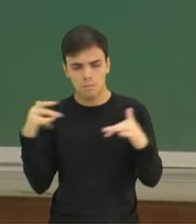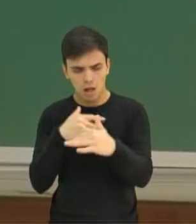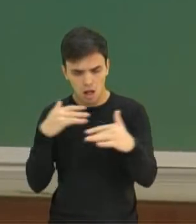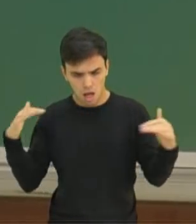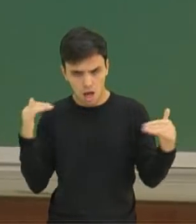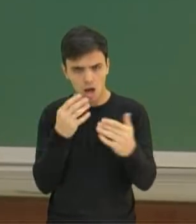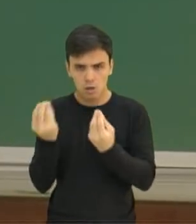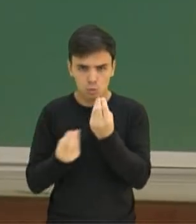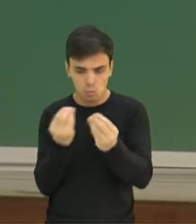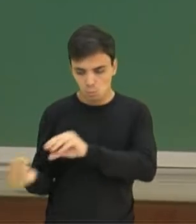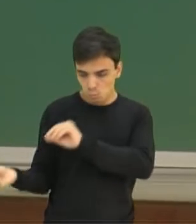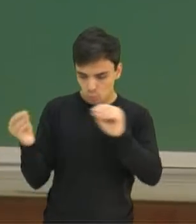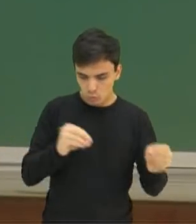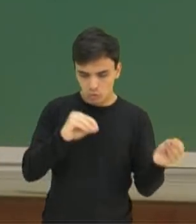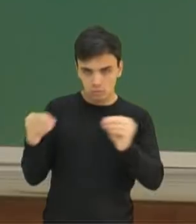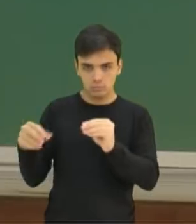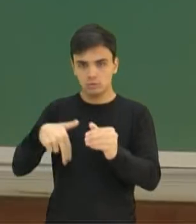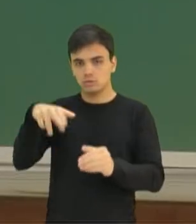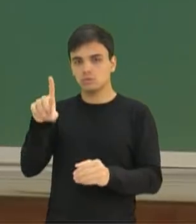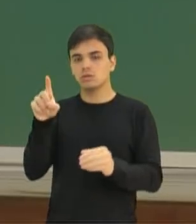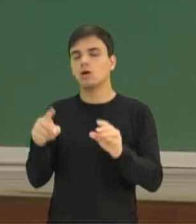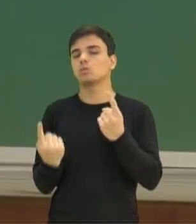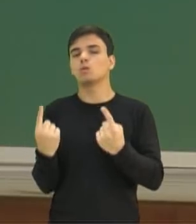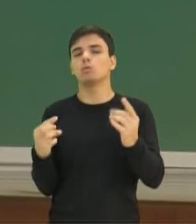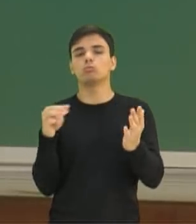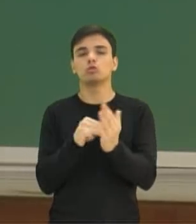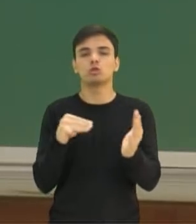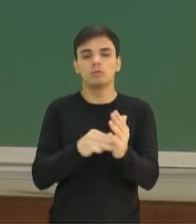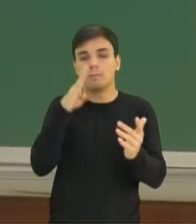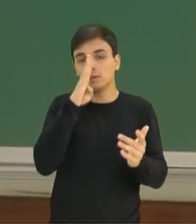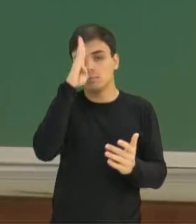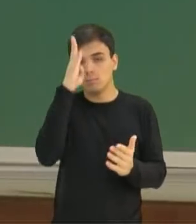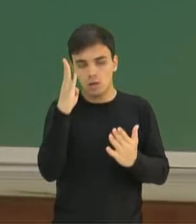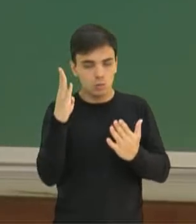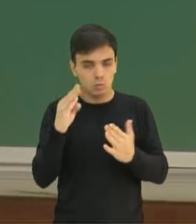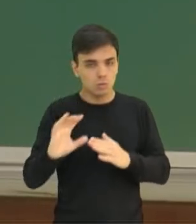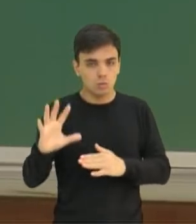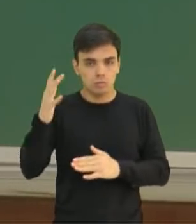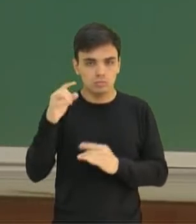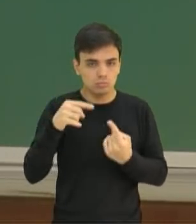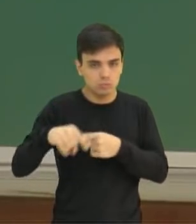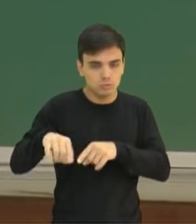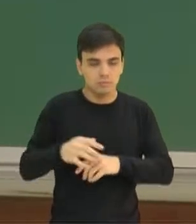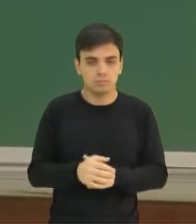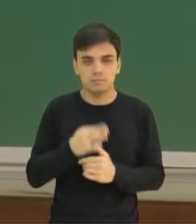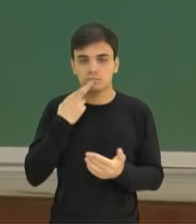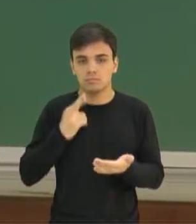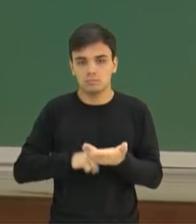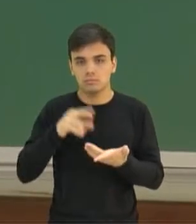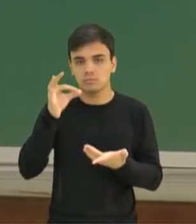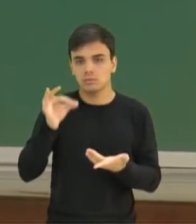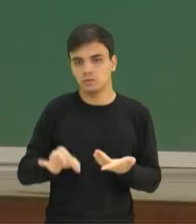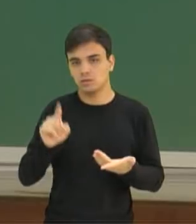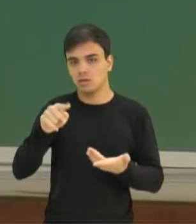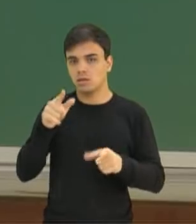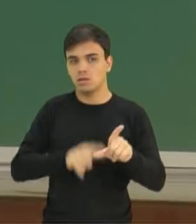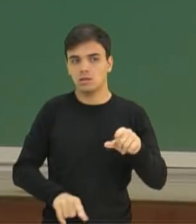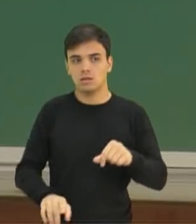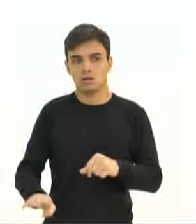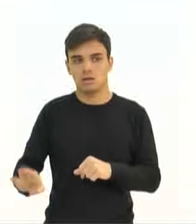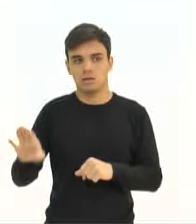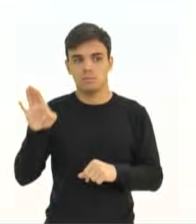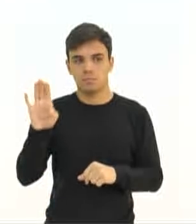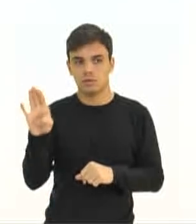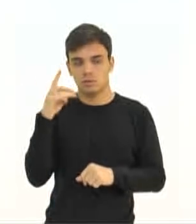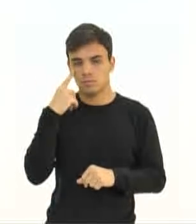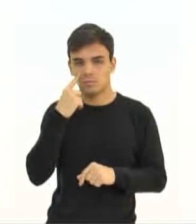da região Nordeste, os principais motivos desses fluxos, né? E a resposta ali adequada é a letra B. O